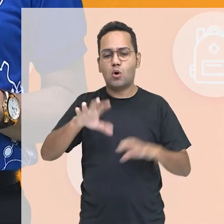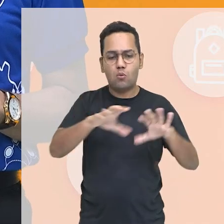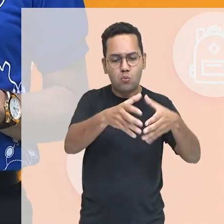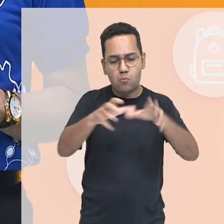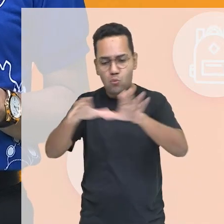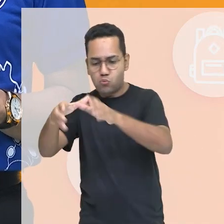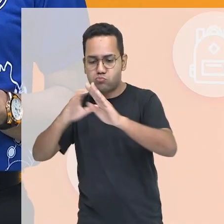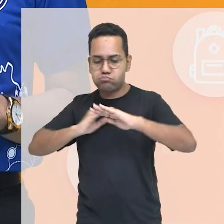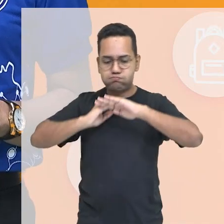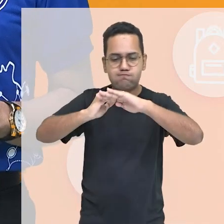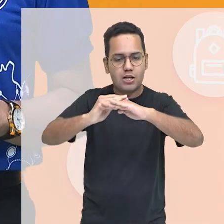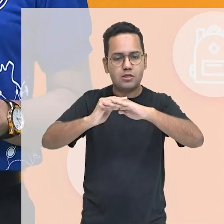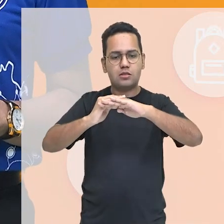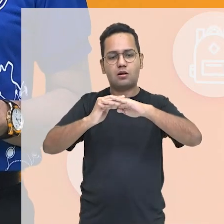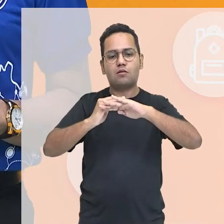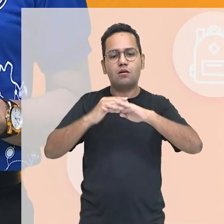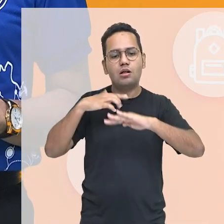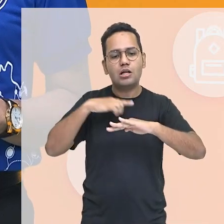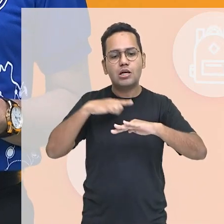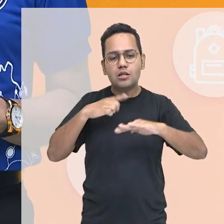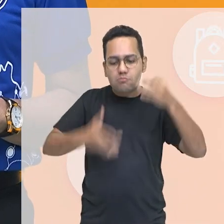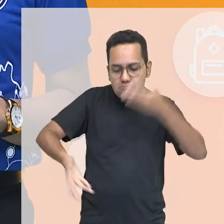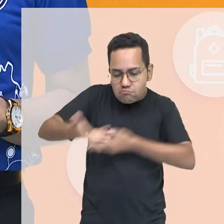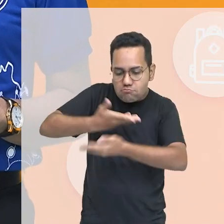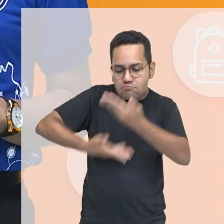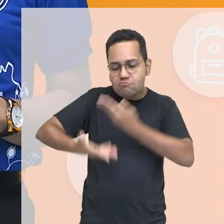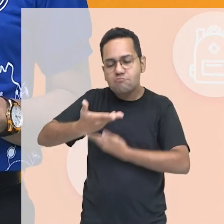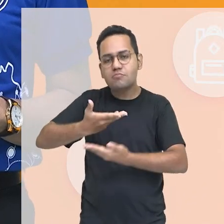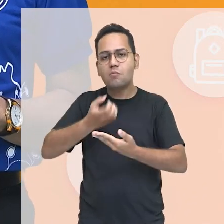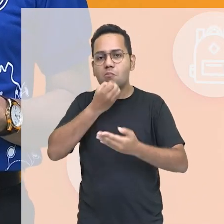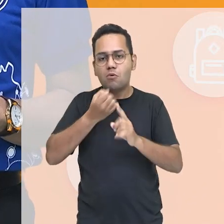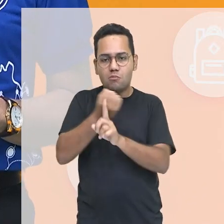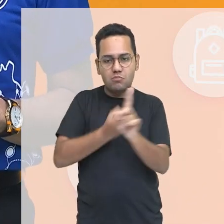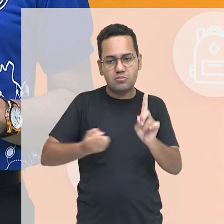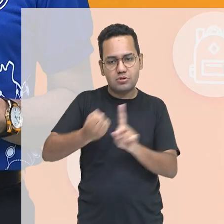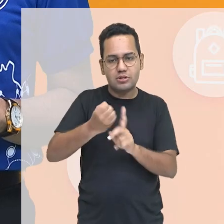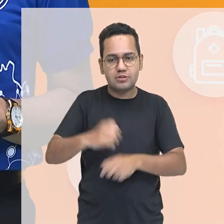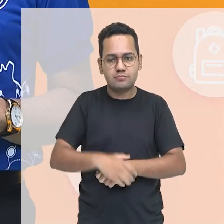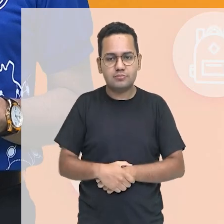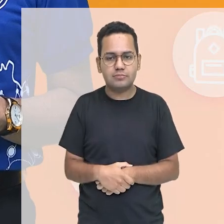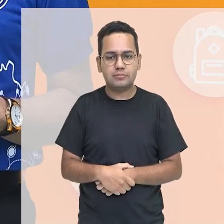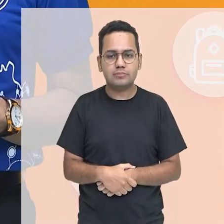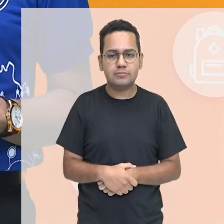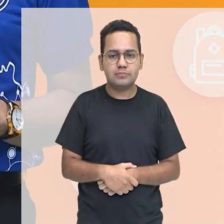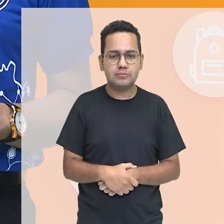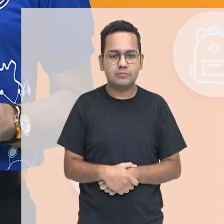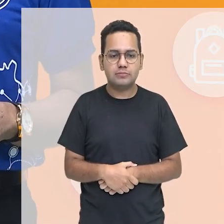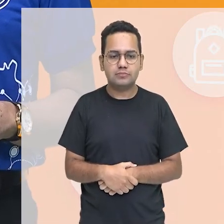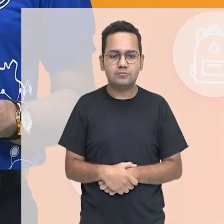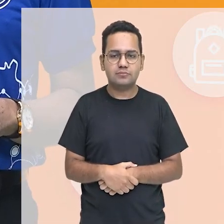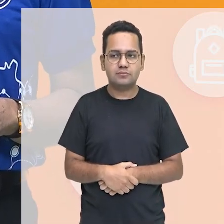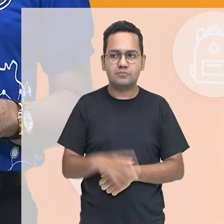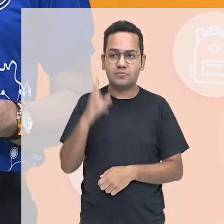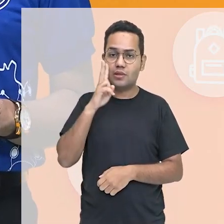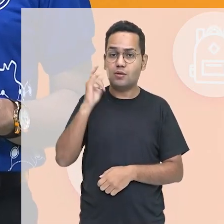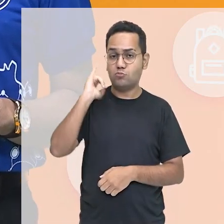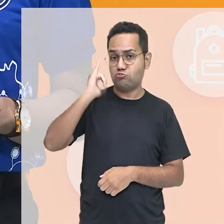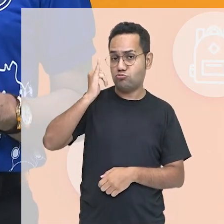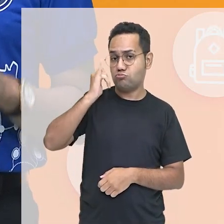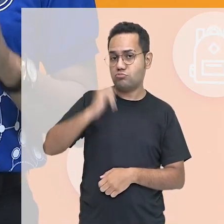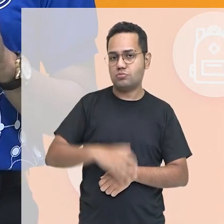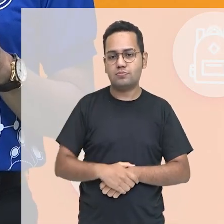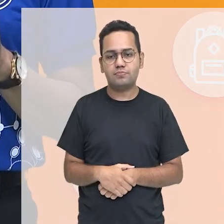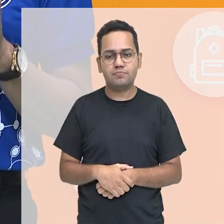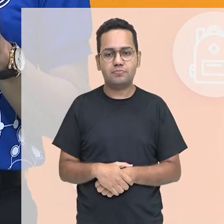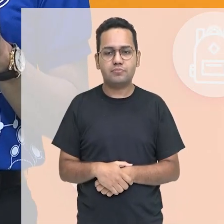diferentes classes sociais. Mais uma vez, repetimos que é o discurso, porque no início da